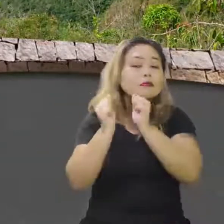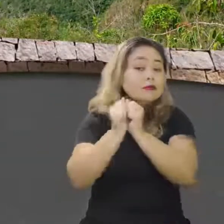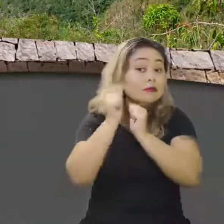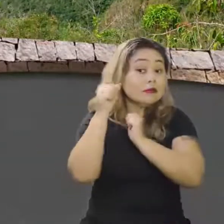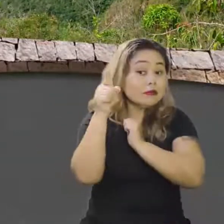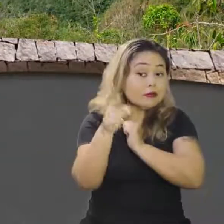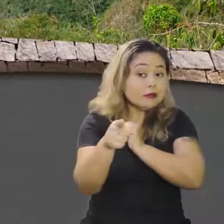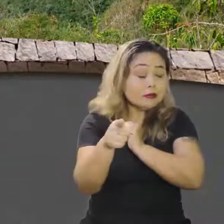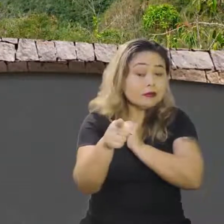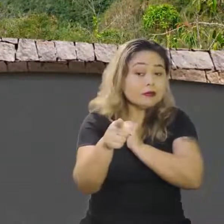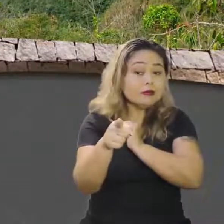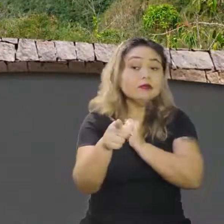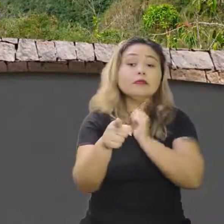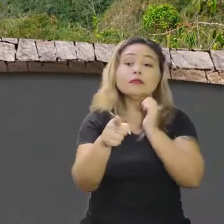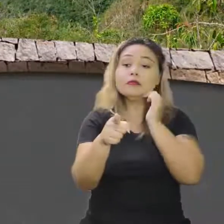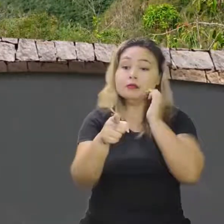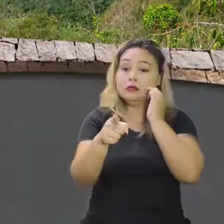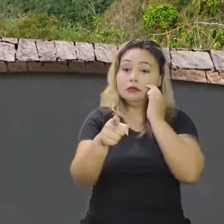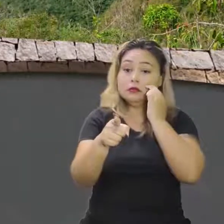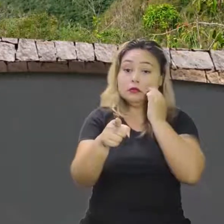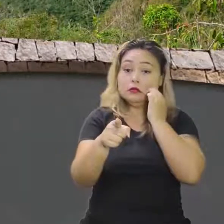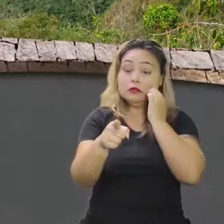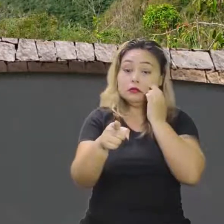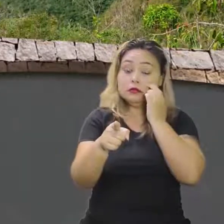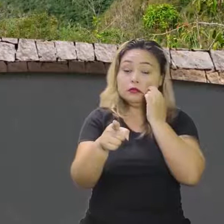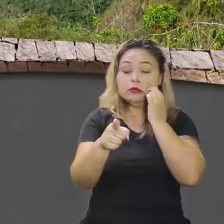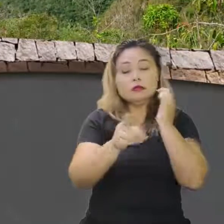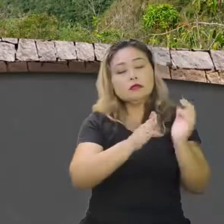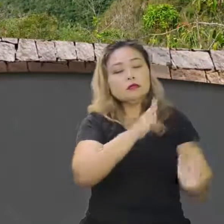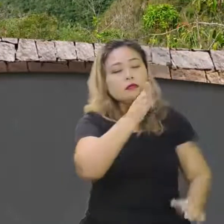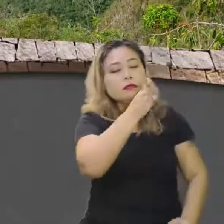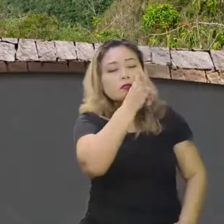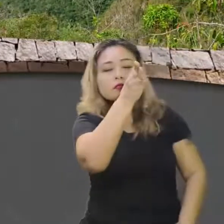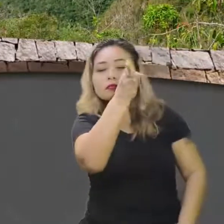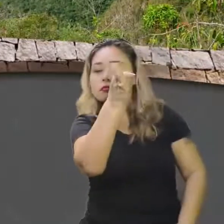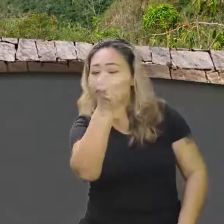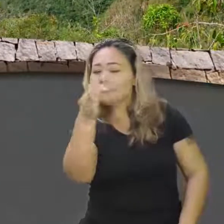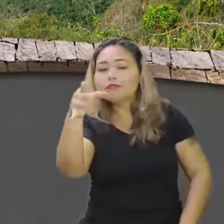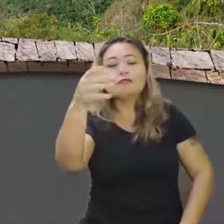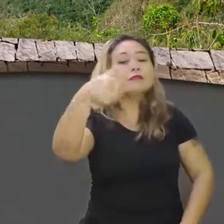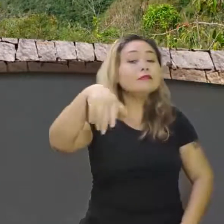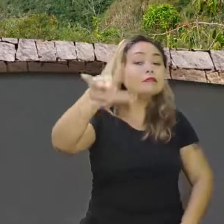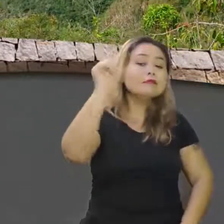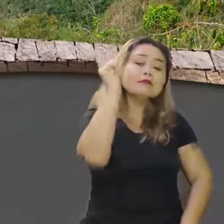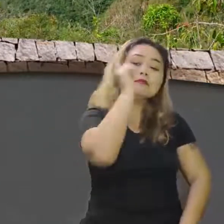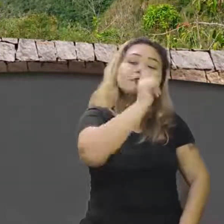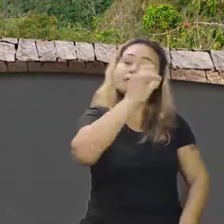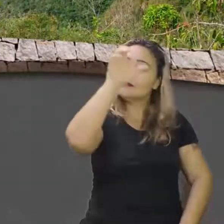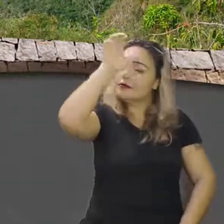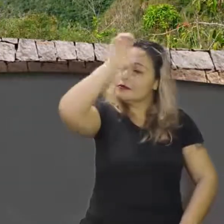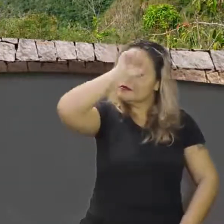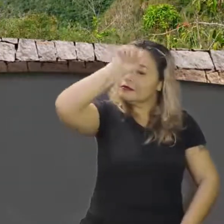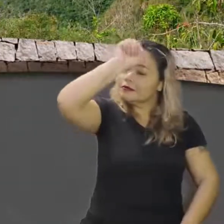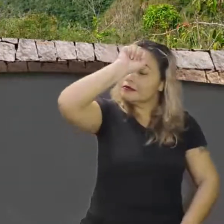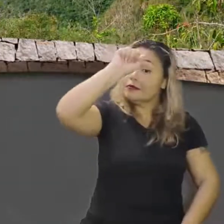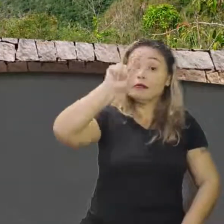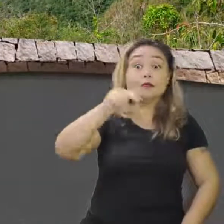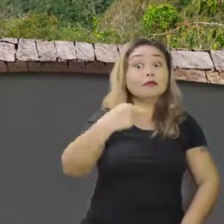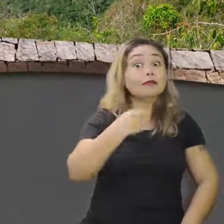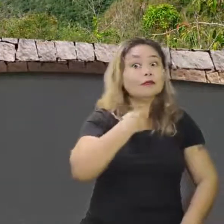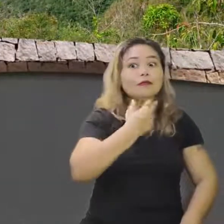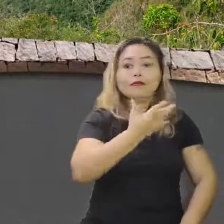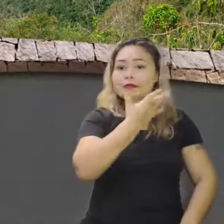vocês nesta caminhada de aprendizagem, mas não podemos esquecer